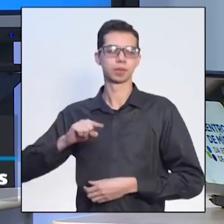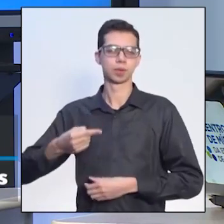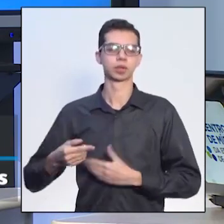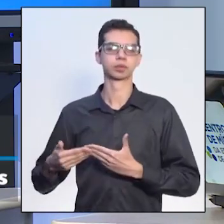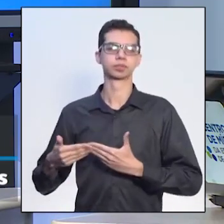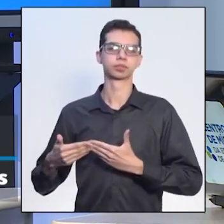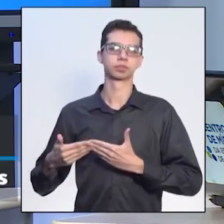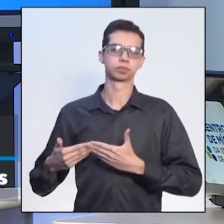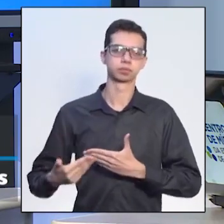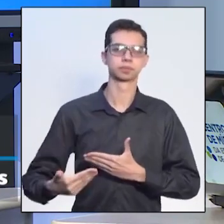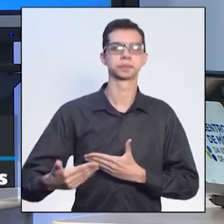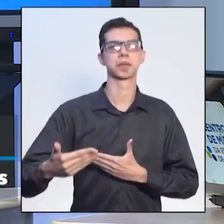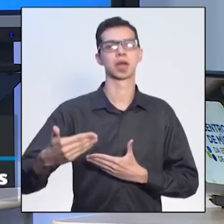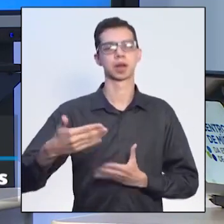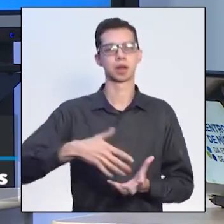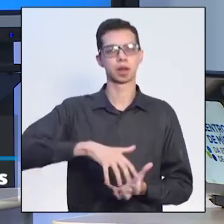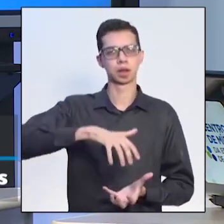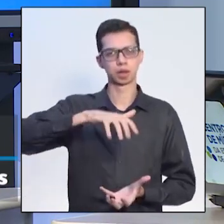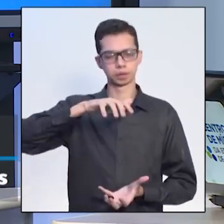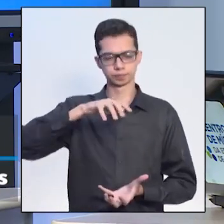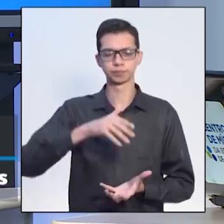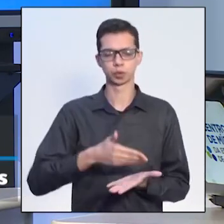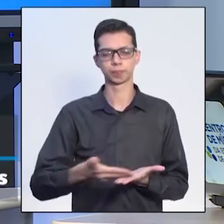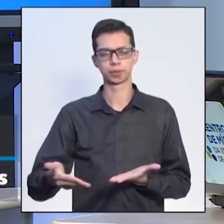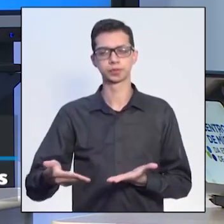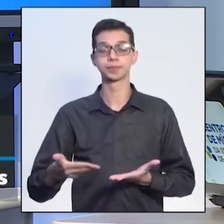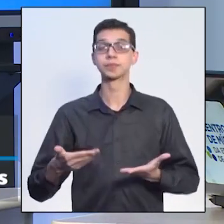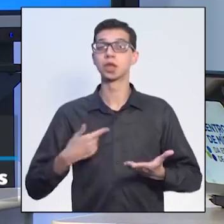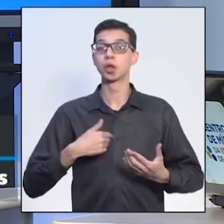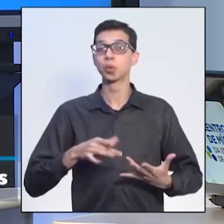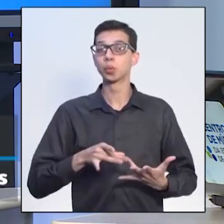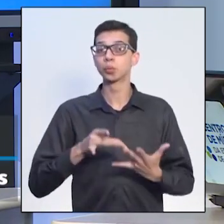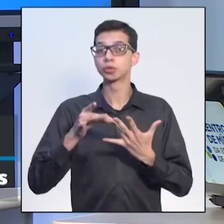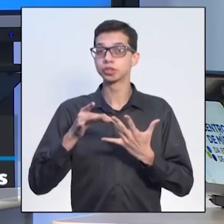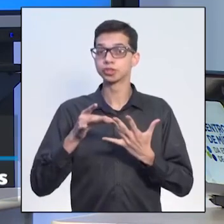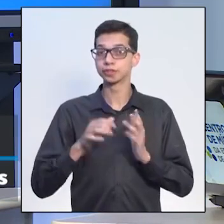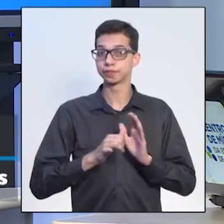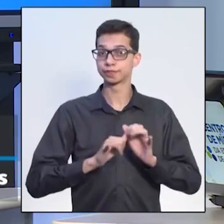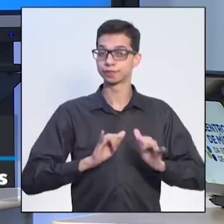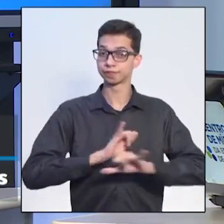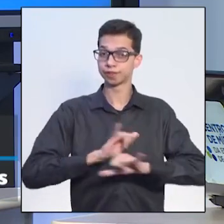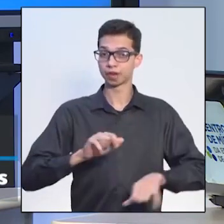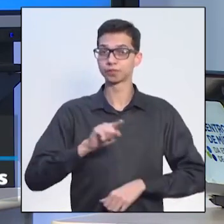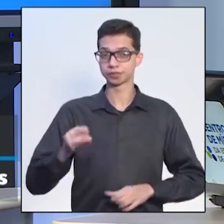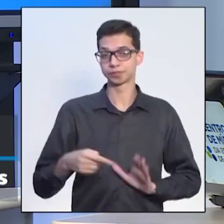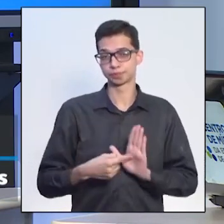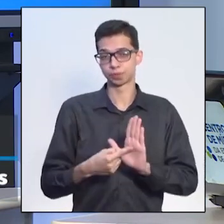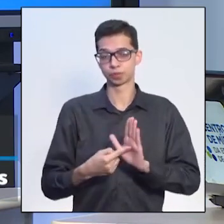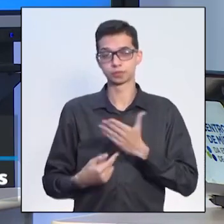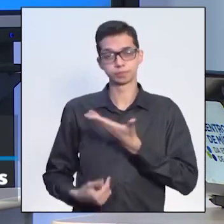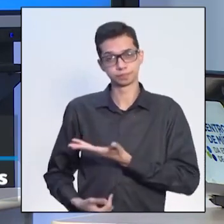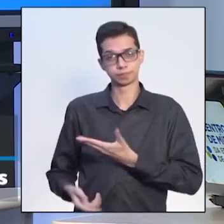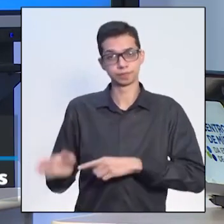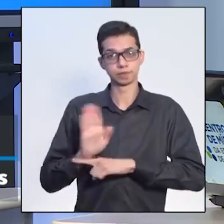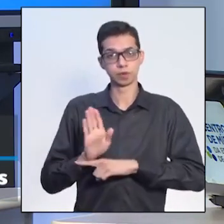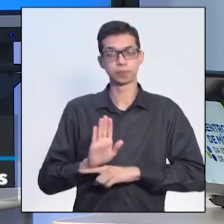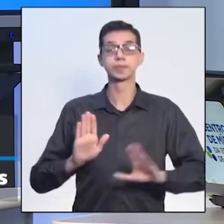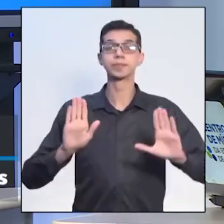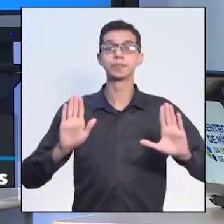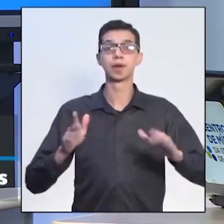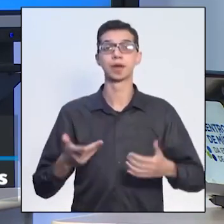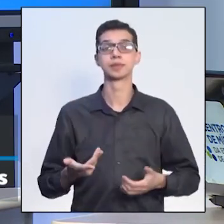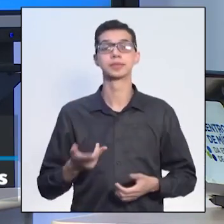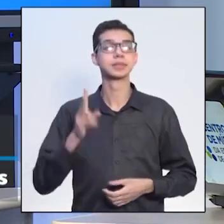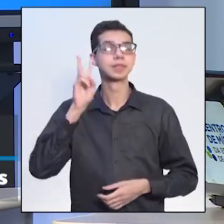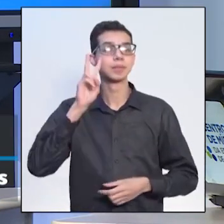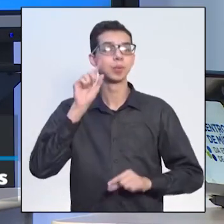é importante, eu estou indicando um filme. Então, vamos contextualizar, mas antes disso, vamos redefinir, relembrar o que é uma resenha